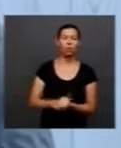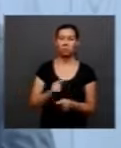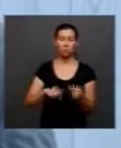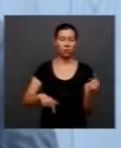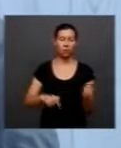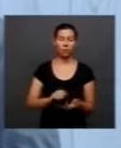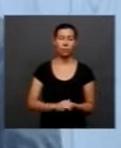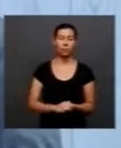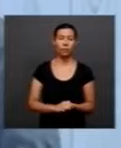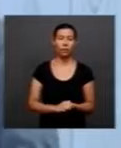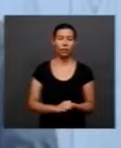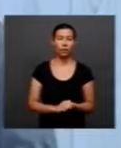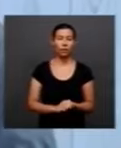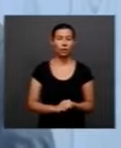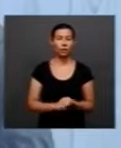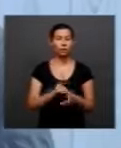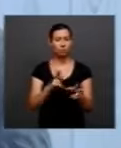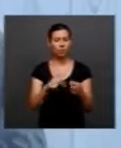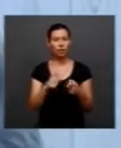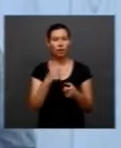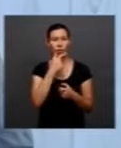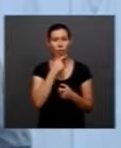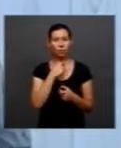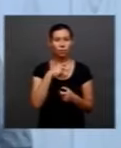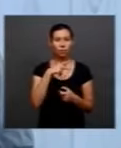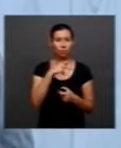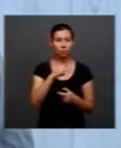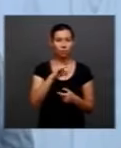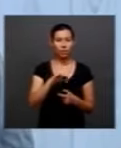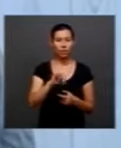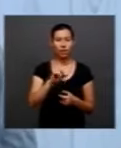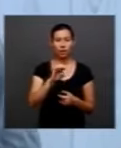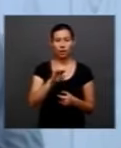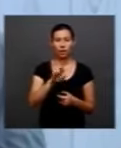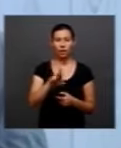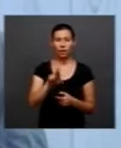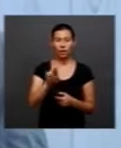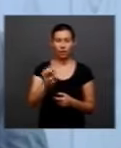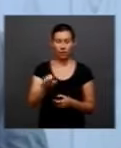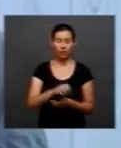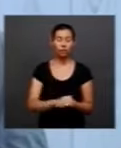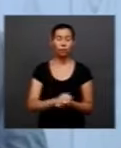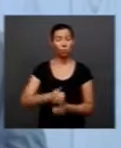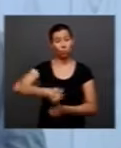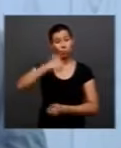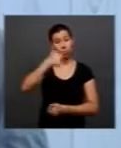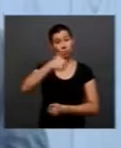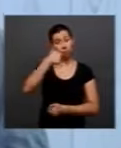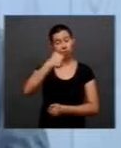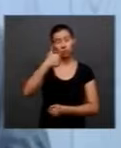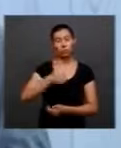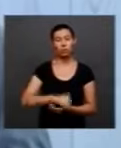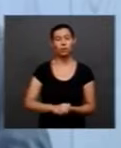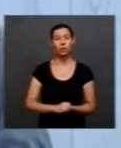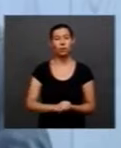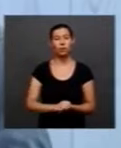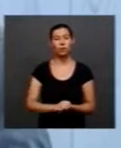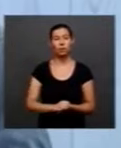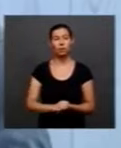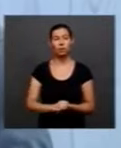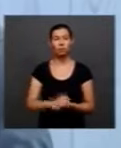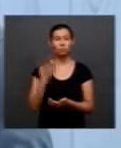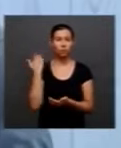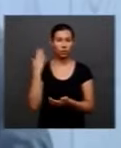as próprias declarações do Pierre, o barão Pierre de Coubertin, que foi o precursor, que resgatou os Jogos Olímpicos da Era